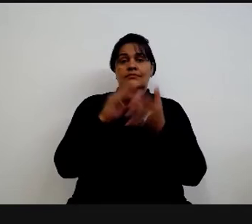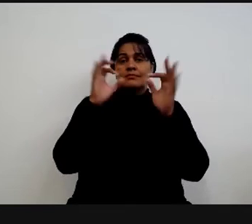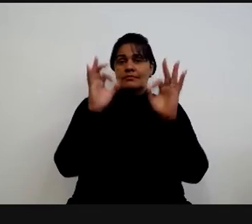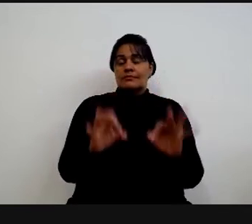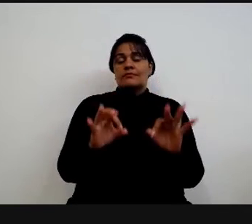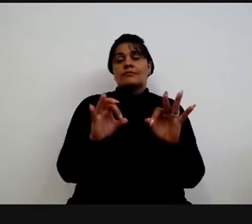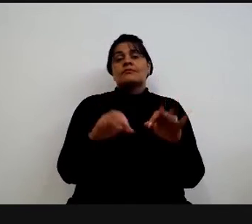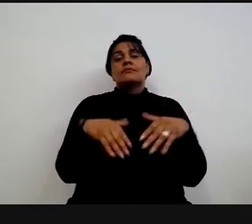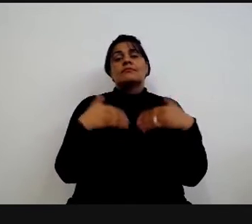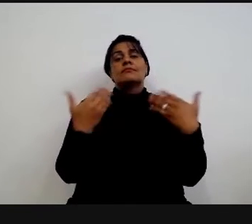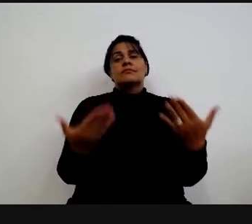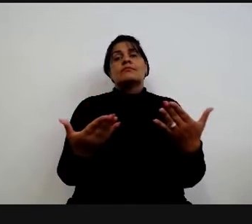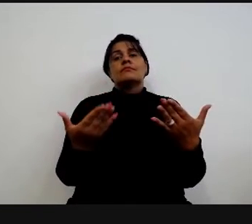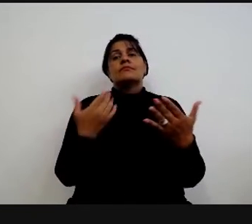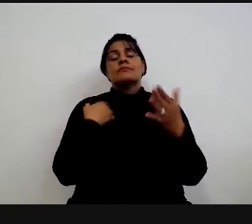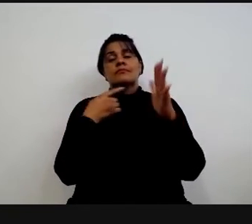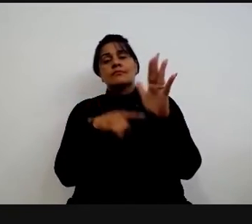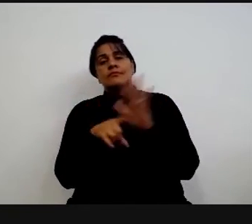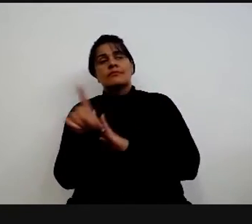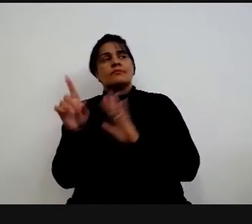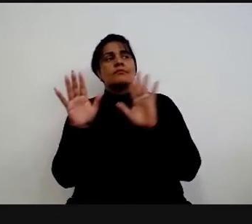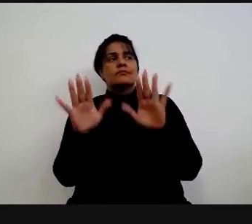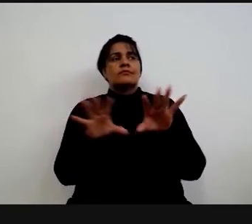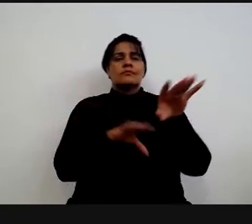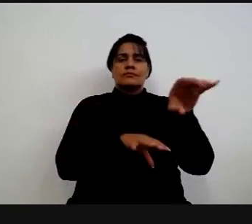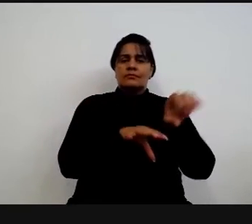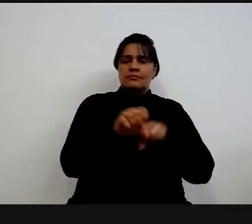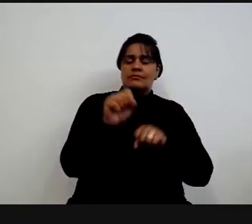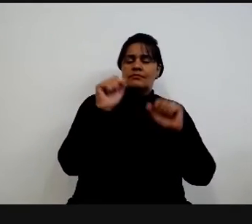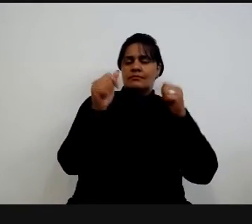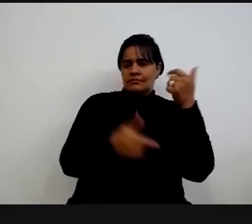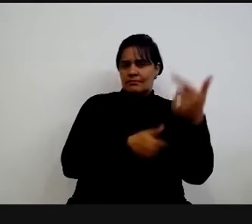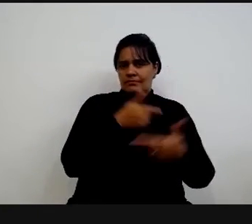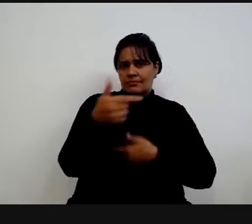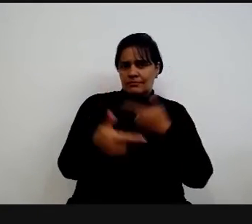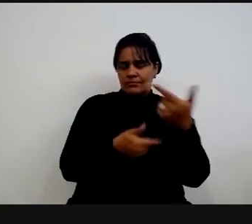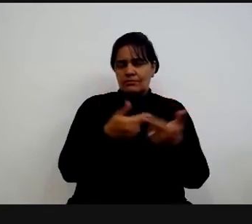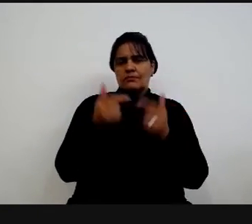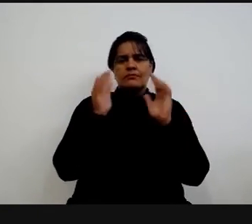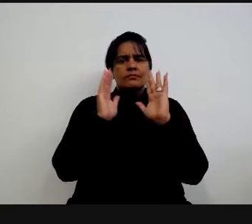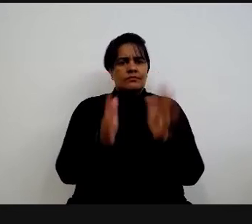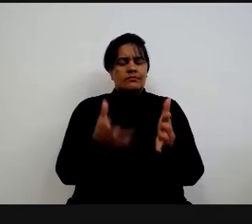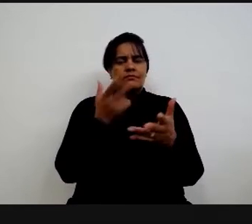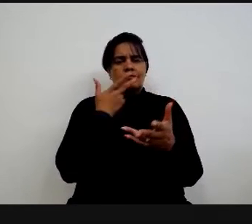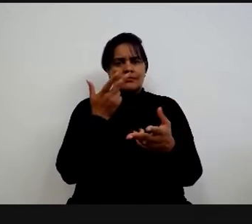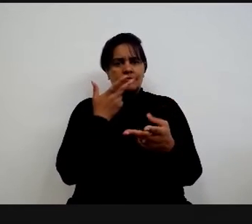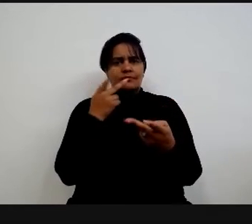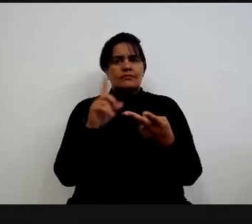estão ameaçadas. Aí vem a minha pergunta. Formação para o trabalho, já foi muito bem